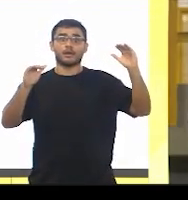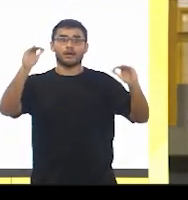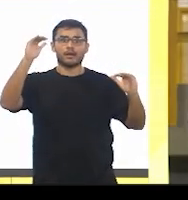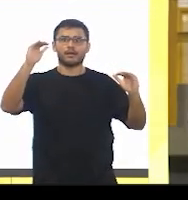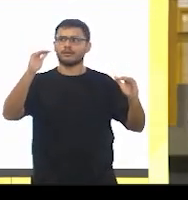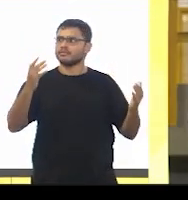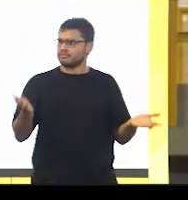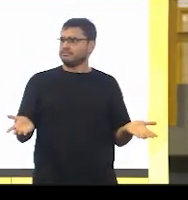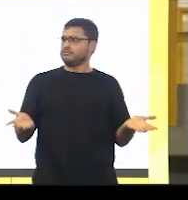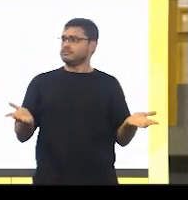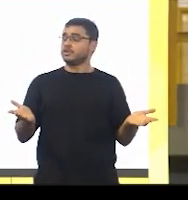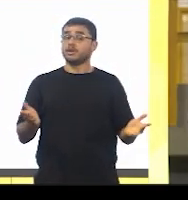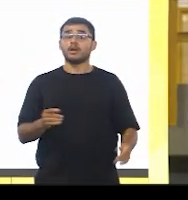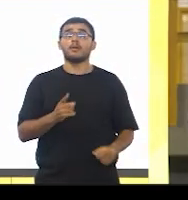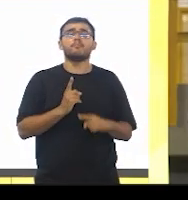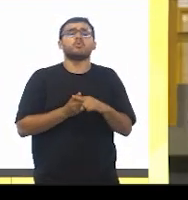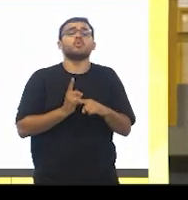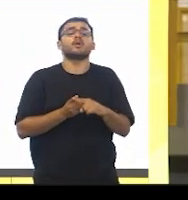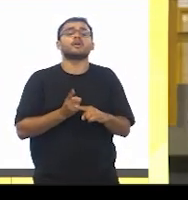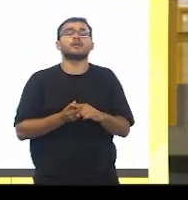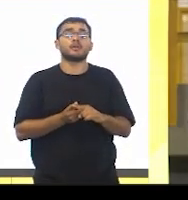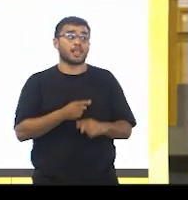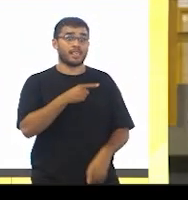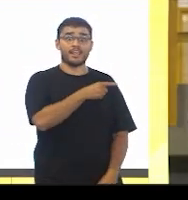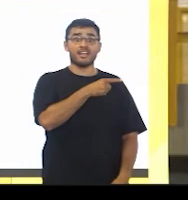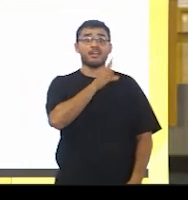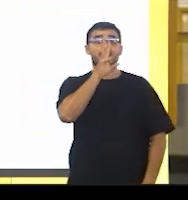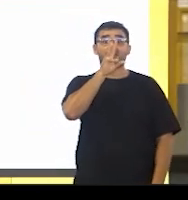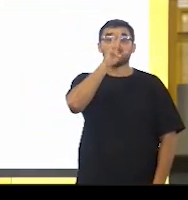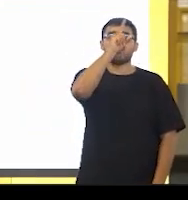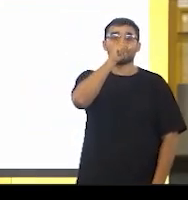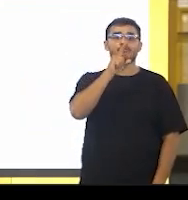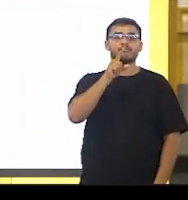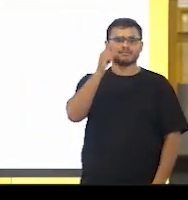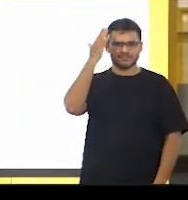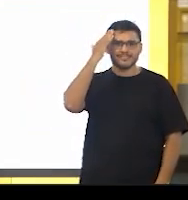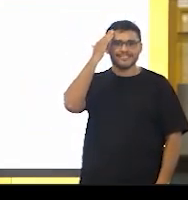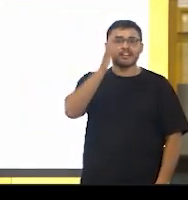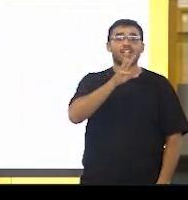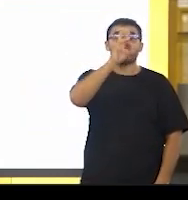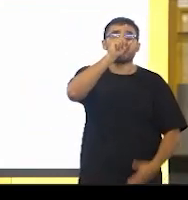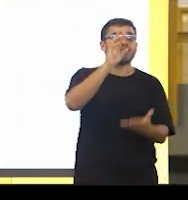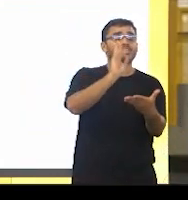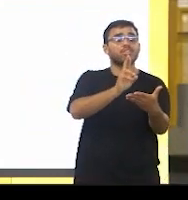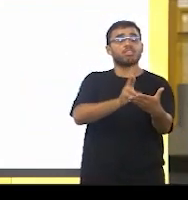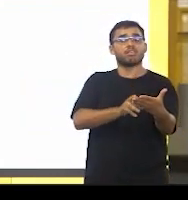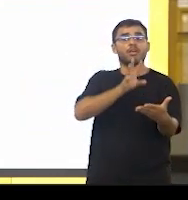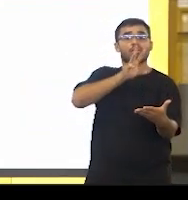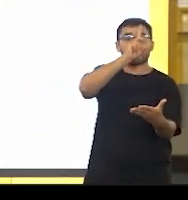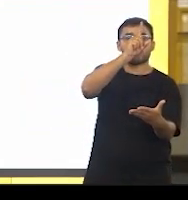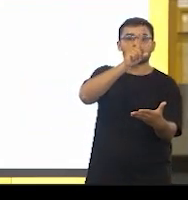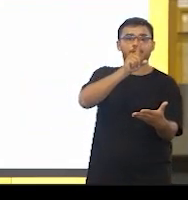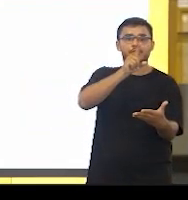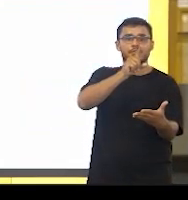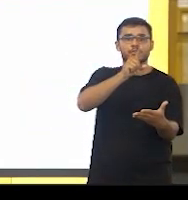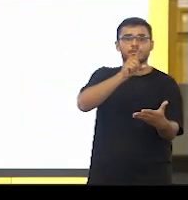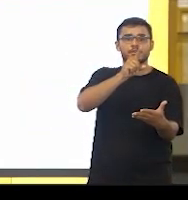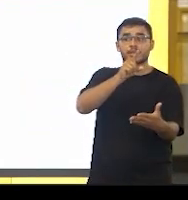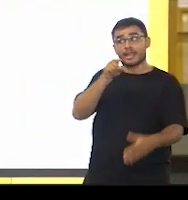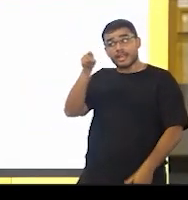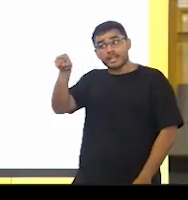Ei, gente, olha o que é que eu estou dizendo para você. Se você entender o que é coerência